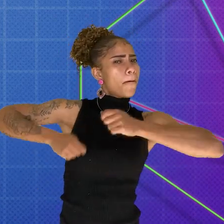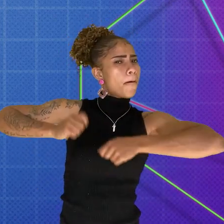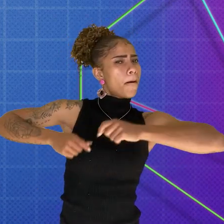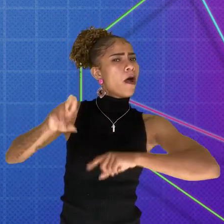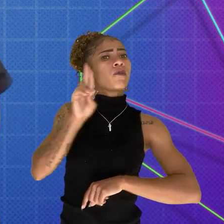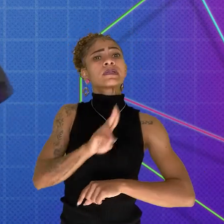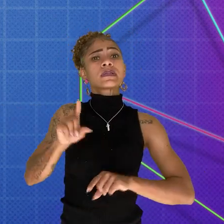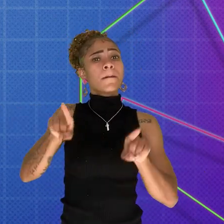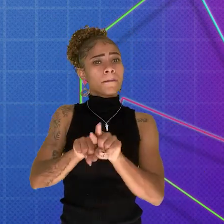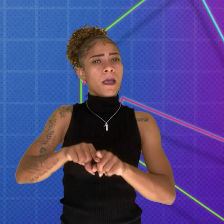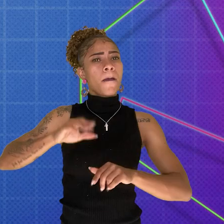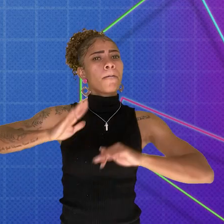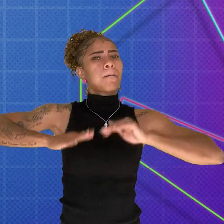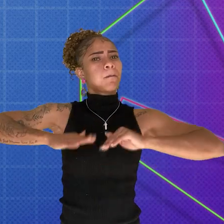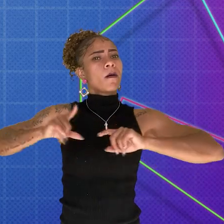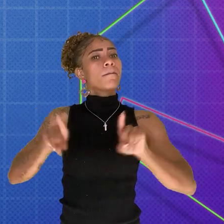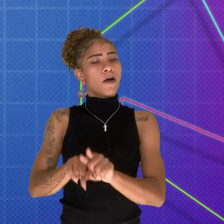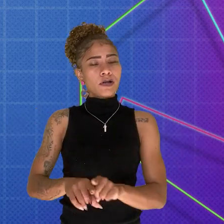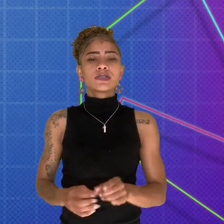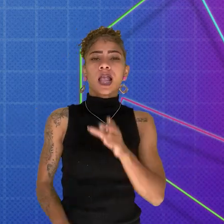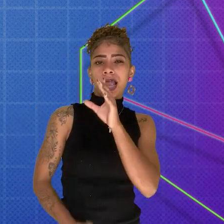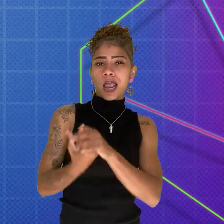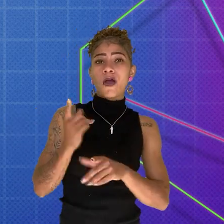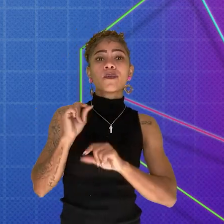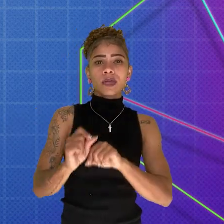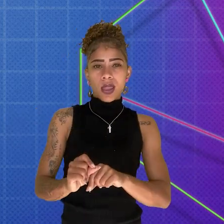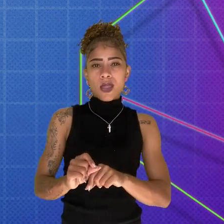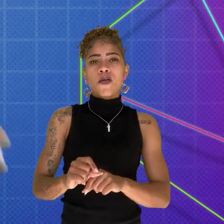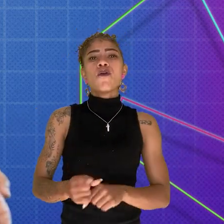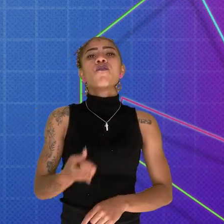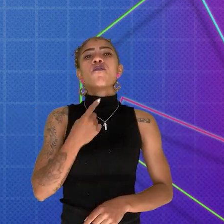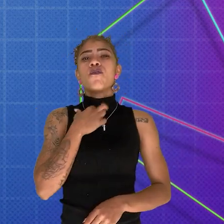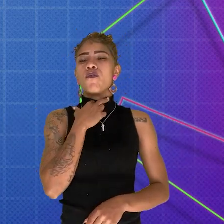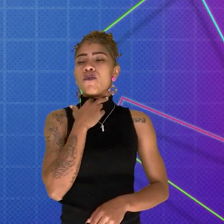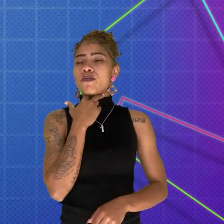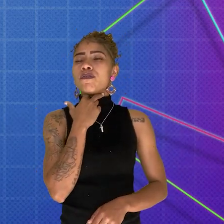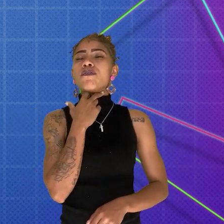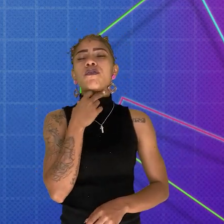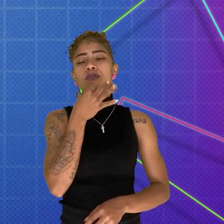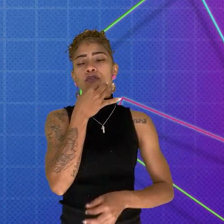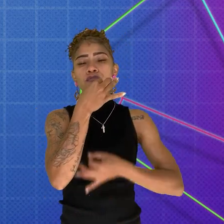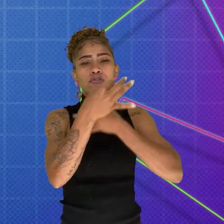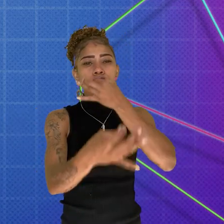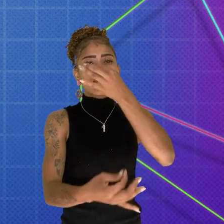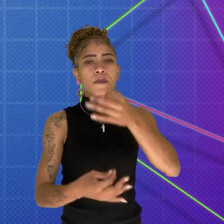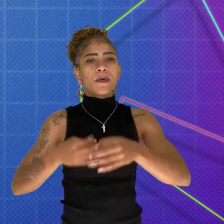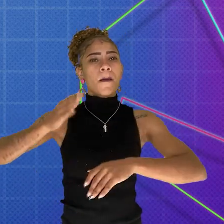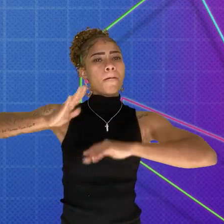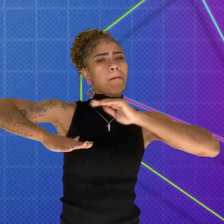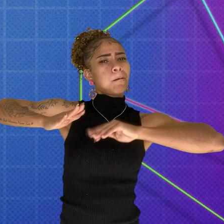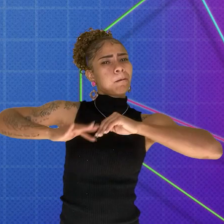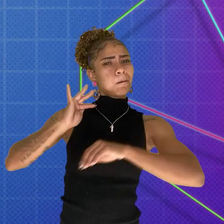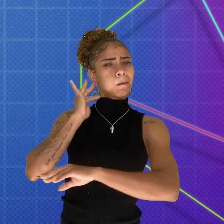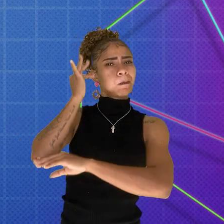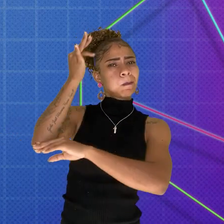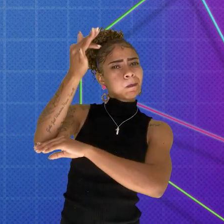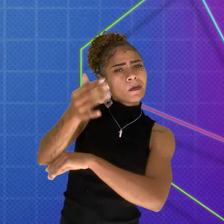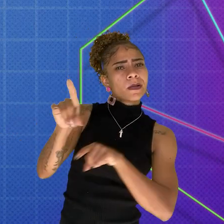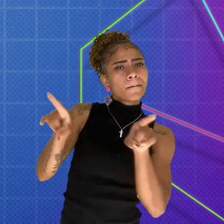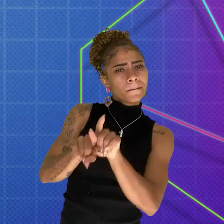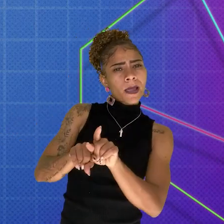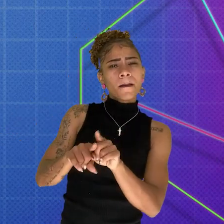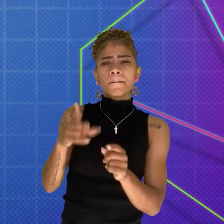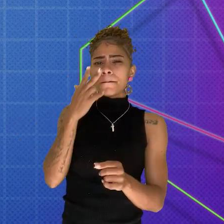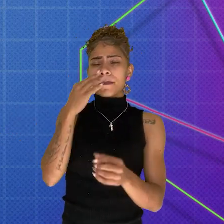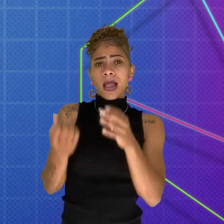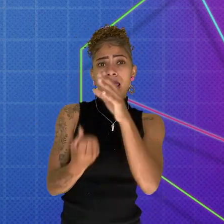Baterias eletrônicas são instrumentos de percussão, que podem produzir uma ampla gama de sons futuristas de percussão, como beats futuristas e efeitos